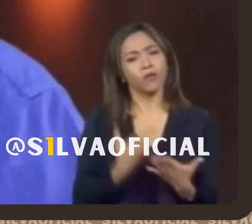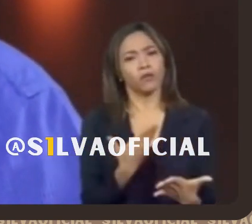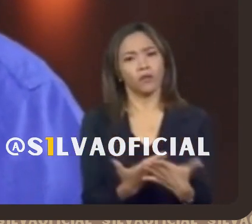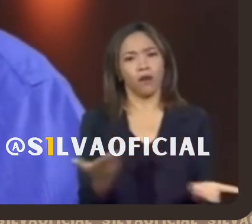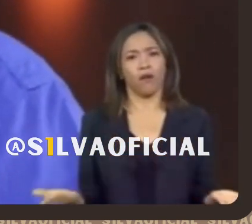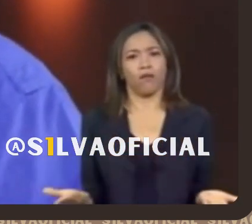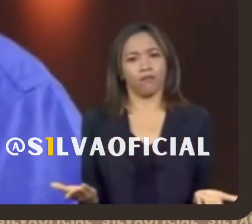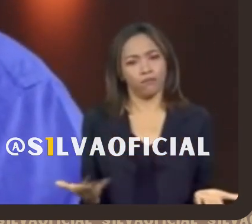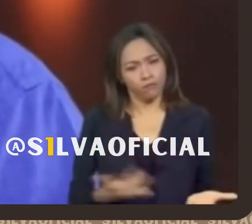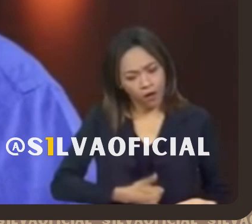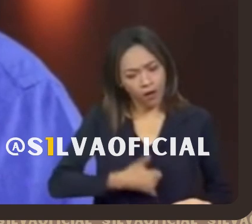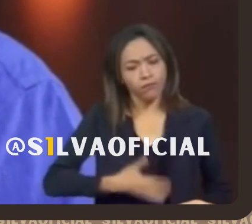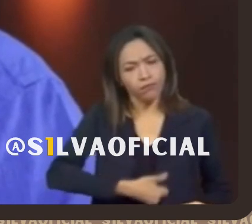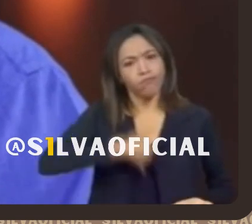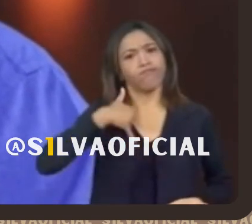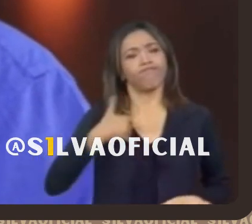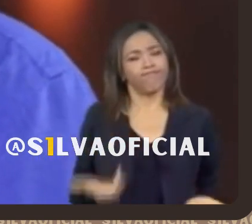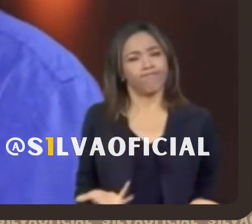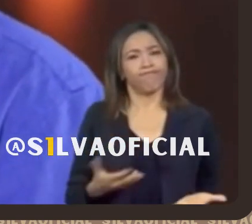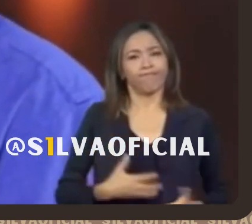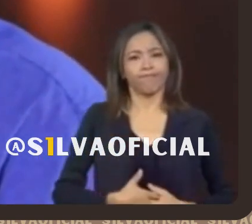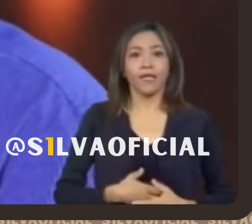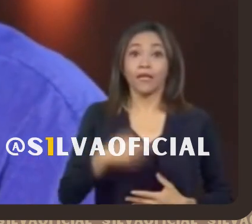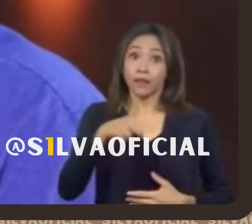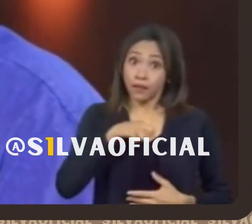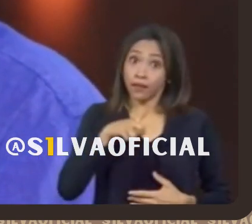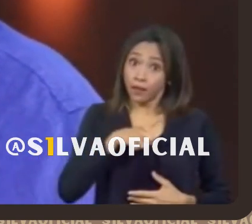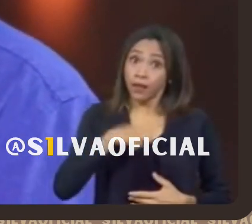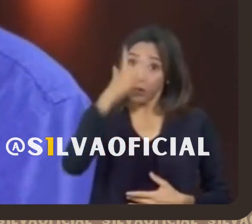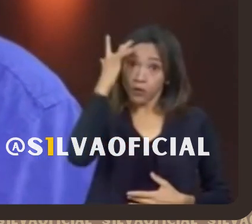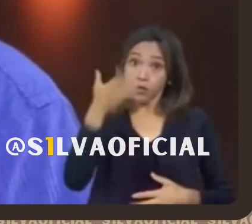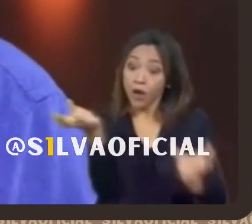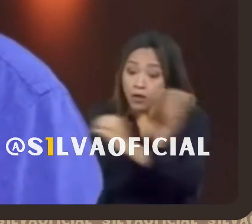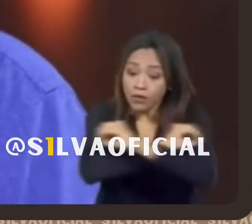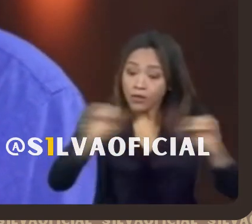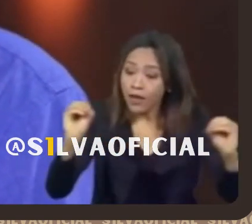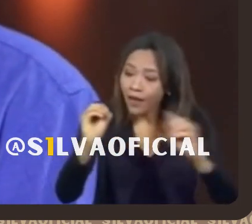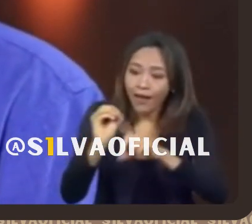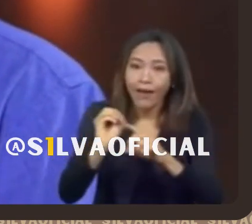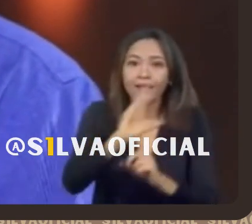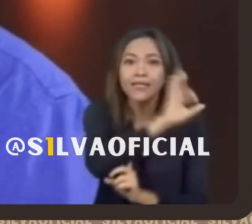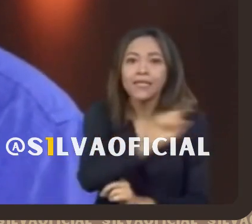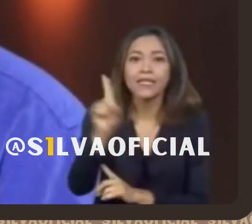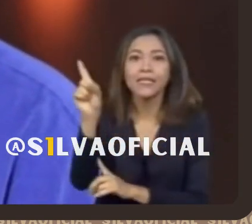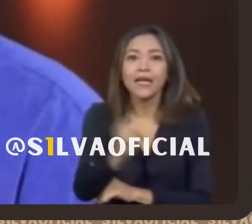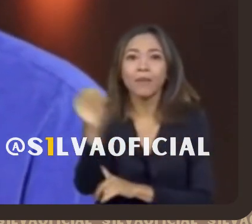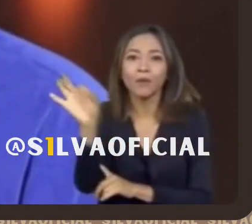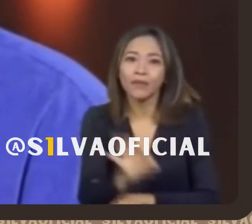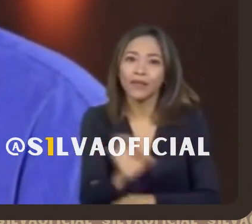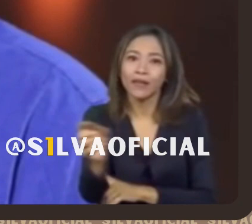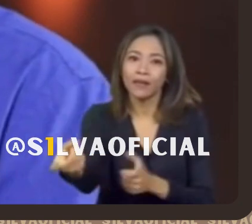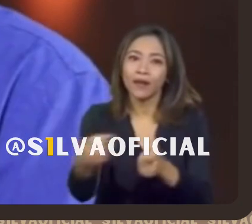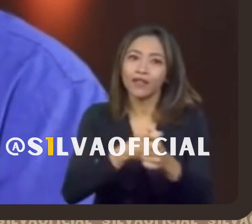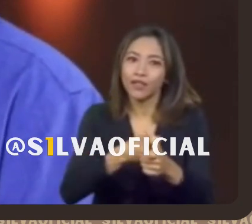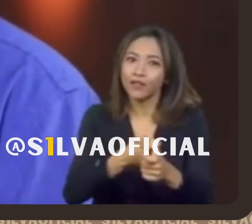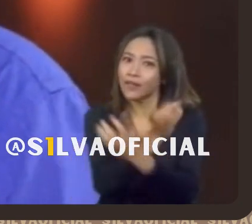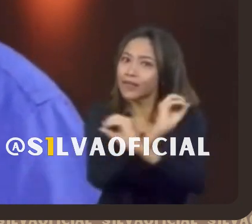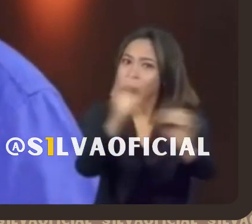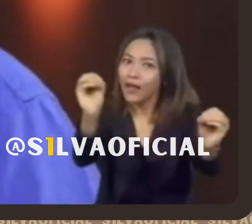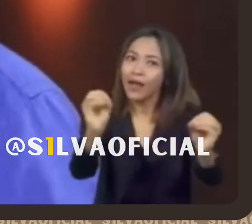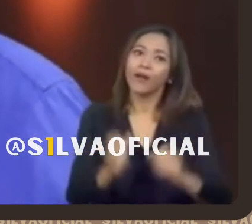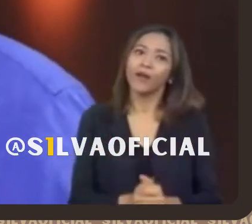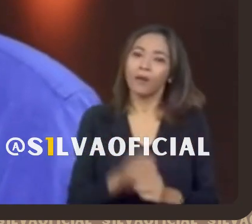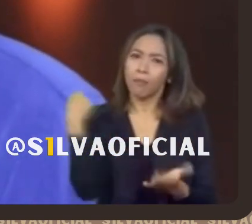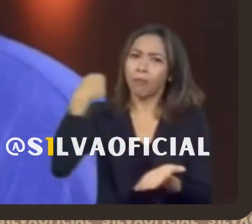vamos Nesse caso tem gente que gera a dívida sem tem gente que vai pagar 10% do que deve 5% do que deve não